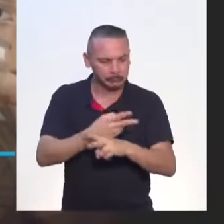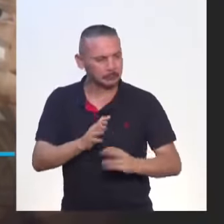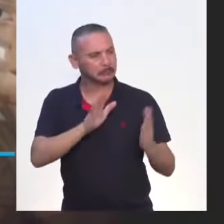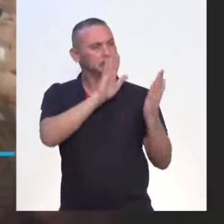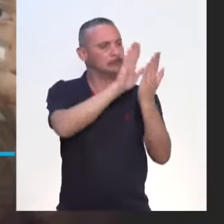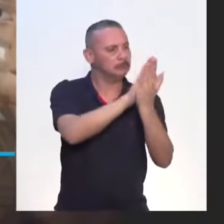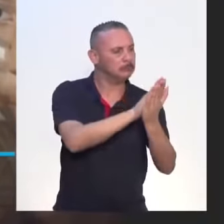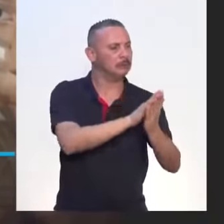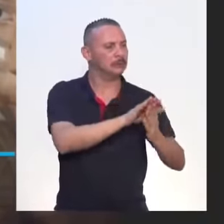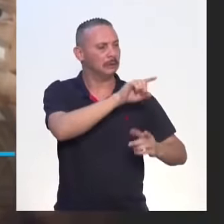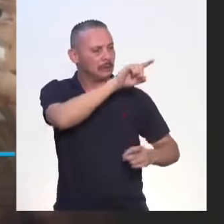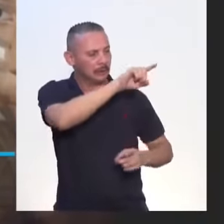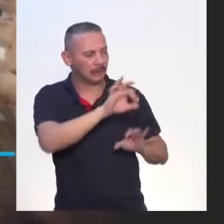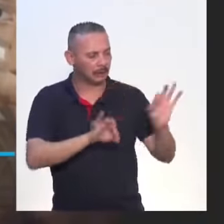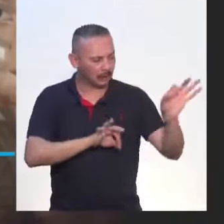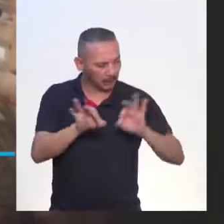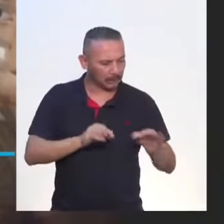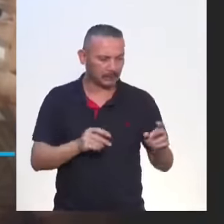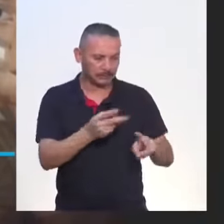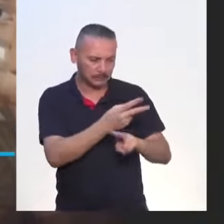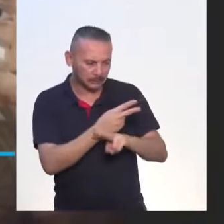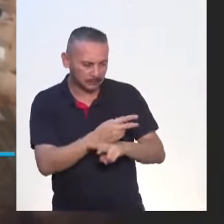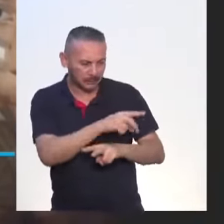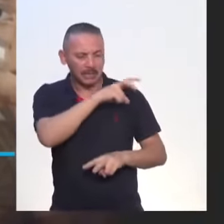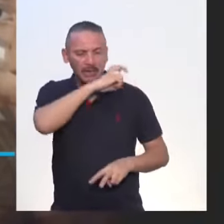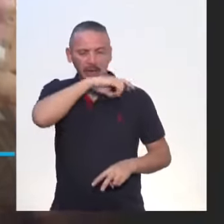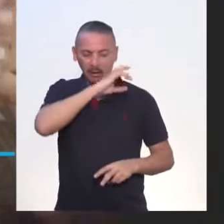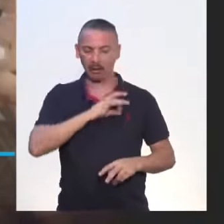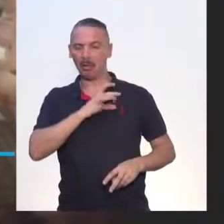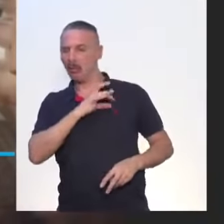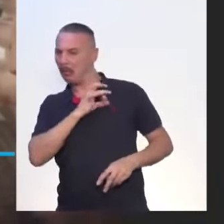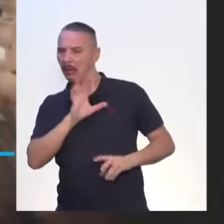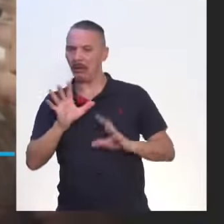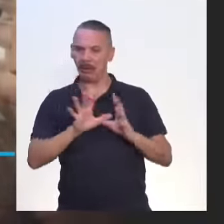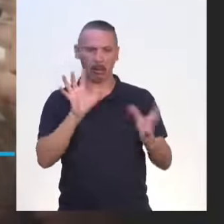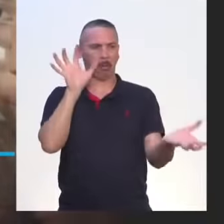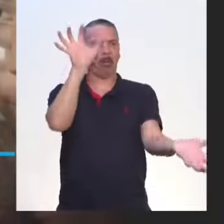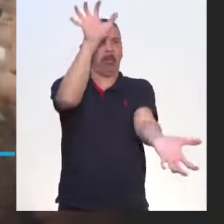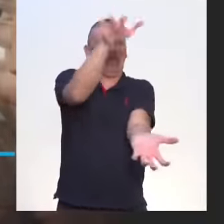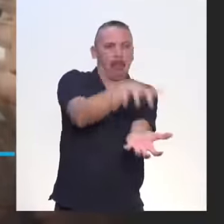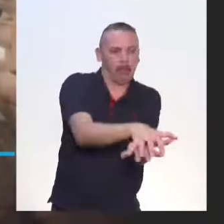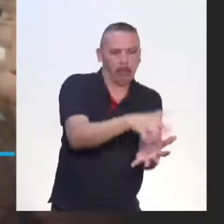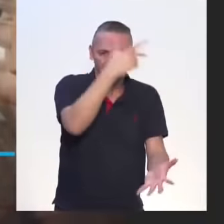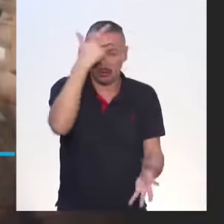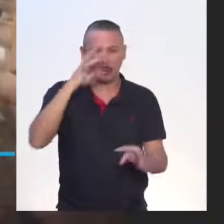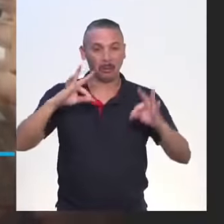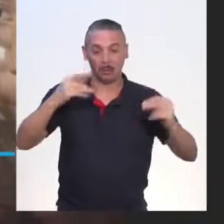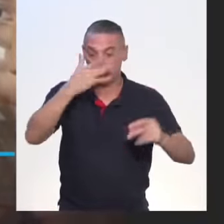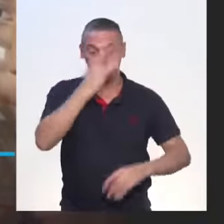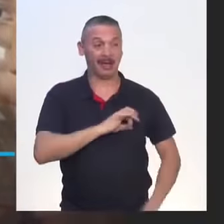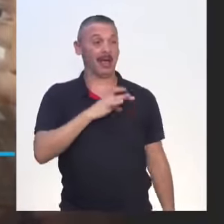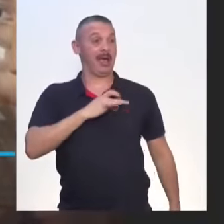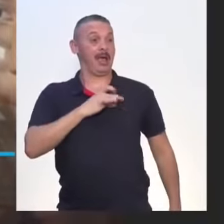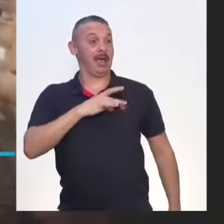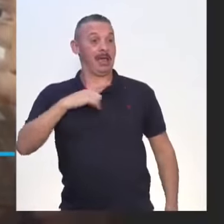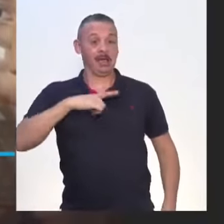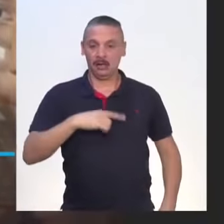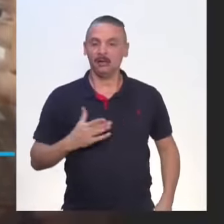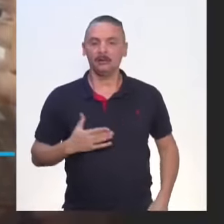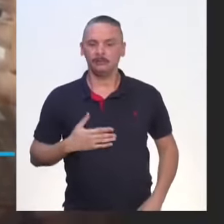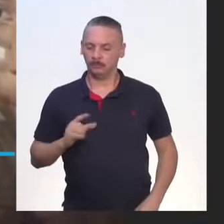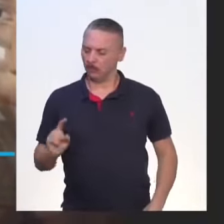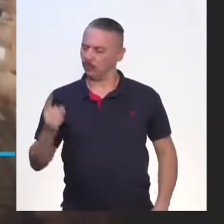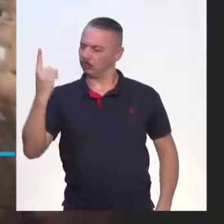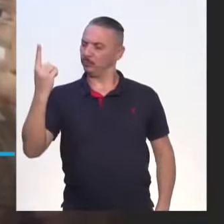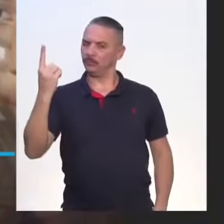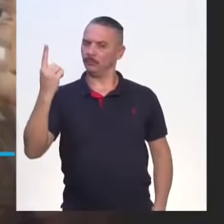ela é extremamente grande, uma boca imensa, engolia 3 pessoas de uma vez. Então todo mundo morria de medo dela. E esse